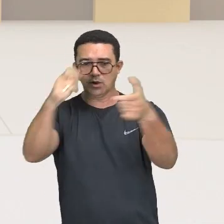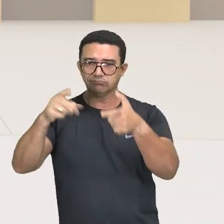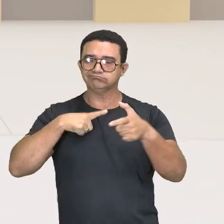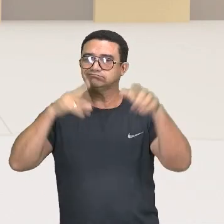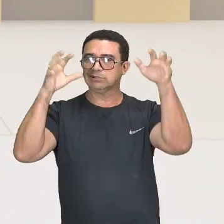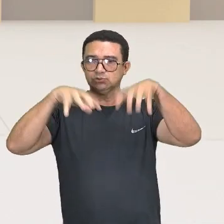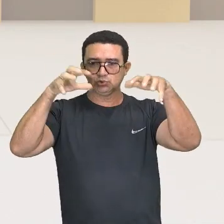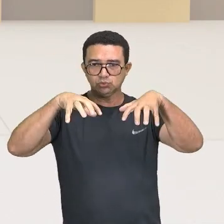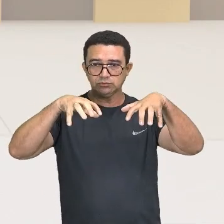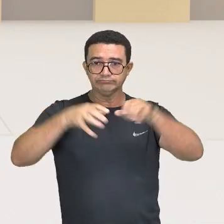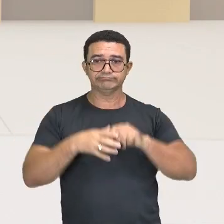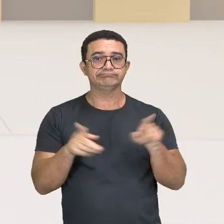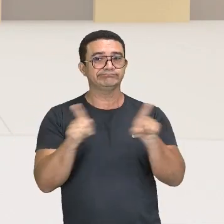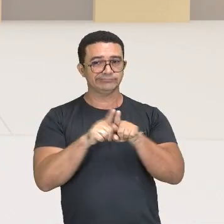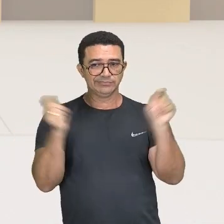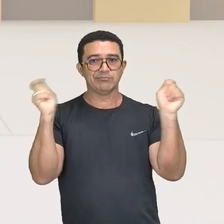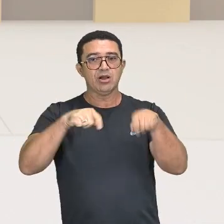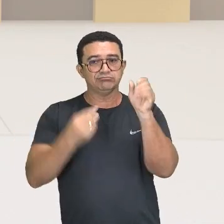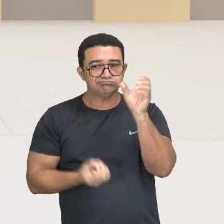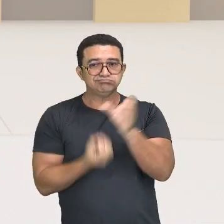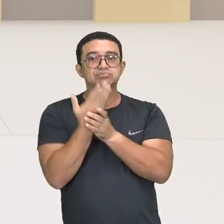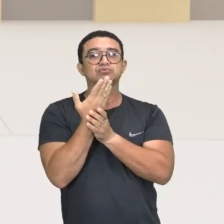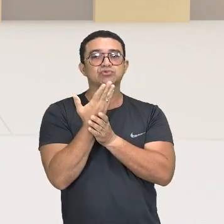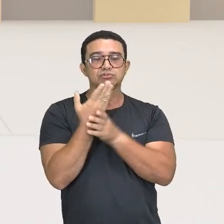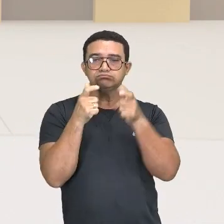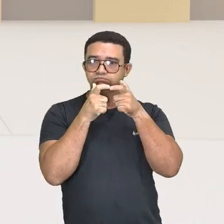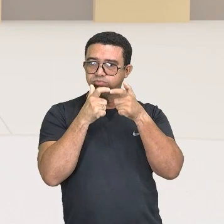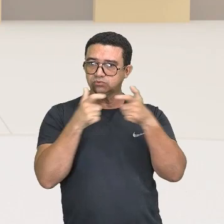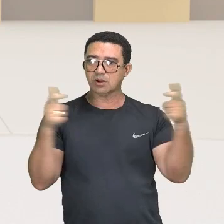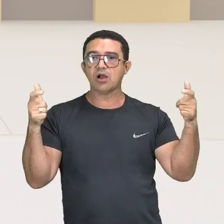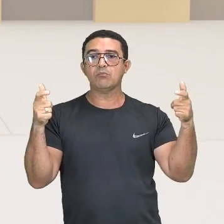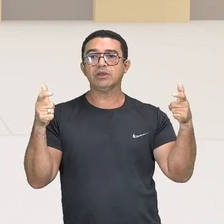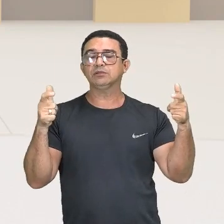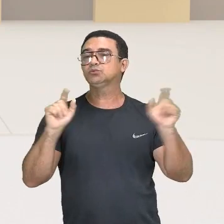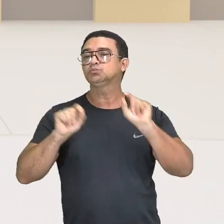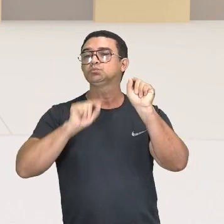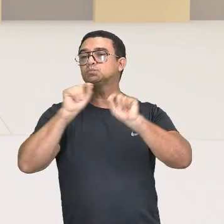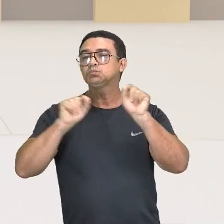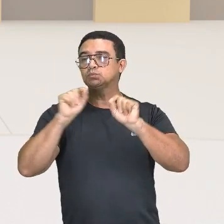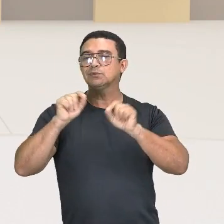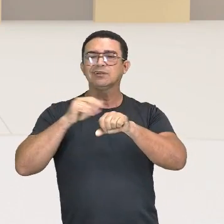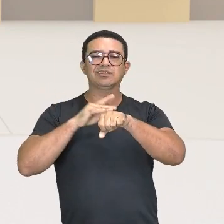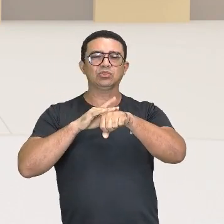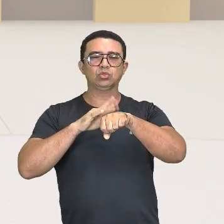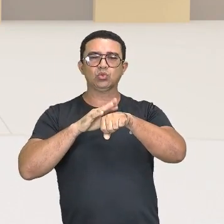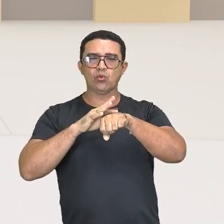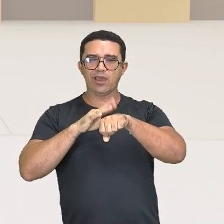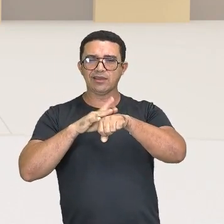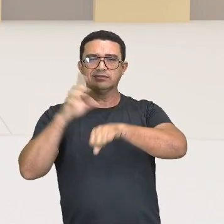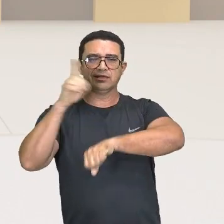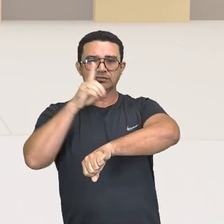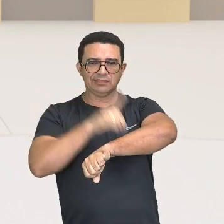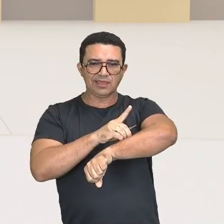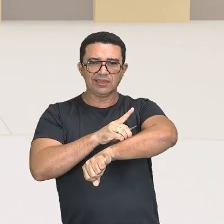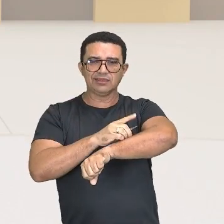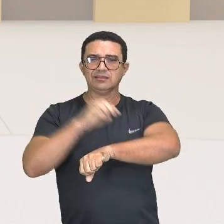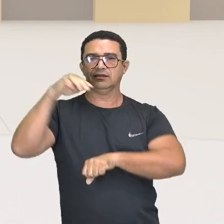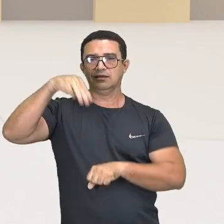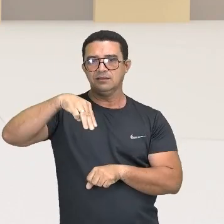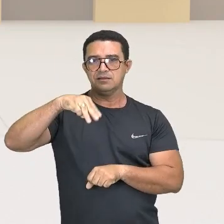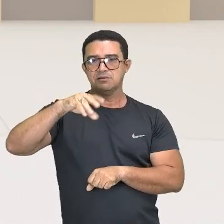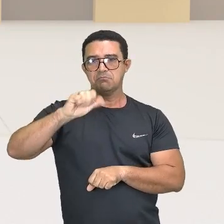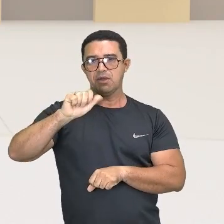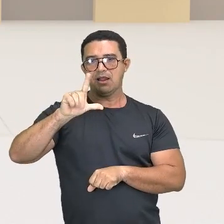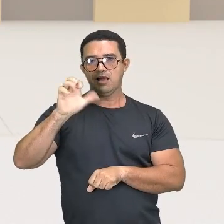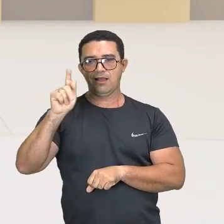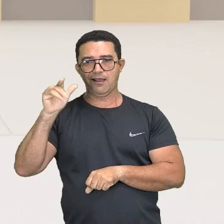a gente pode ter também uma incidência, né? Um aumento ali na ocorrência dessas doenças como dengue e malária, como a gente pôde